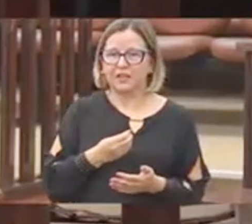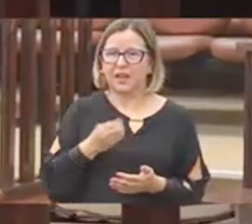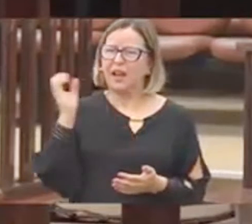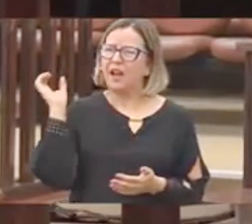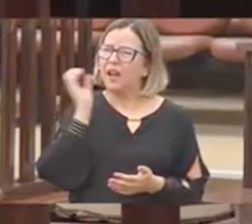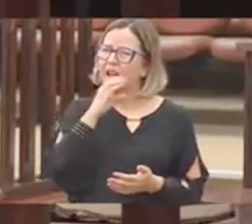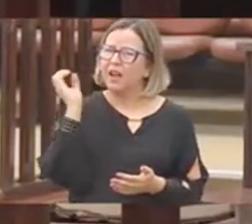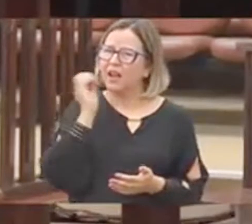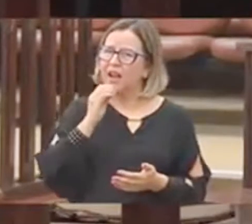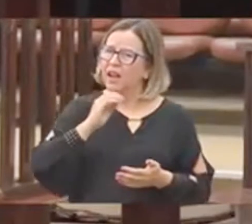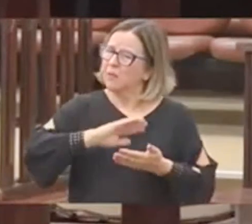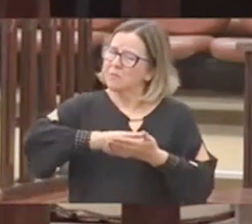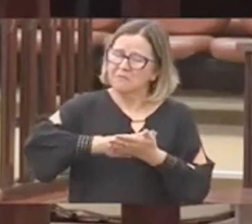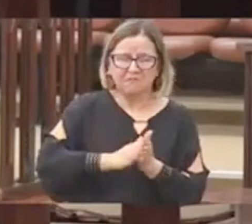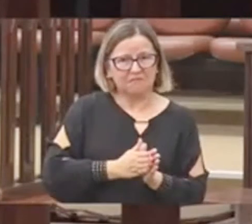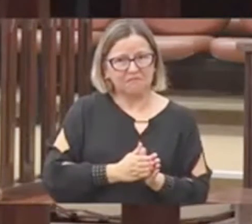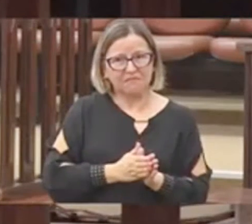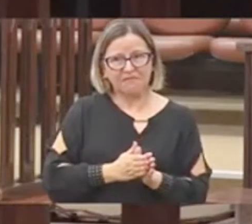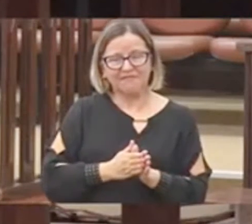se dissipa.